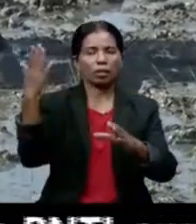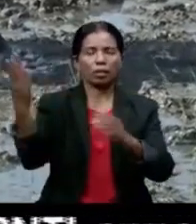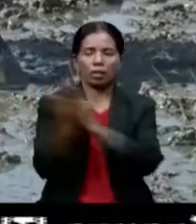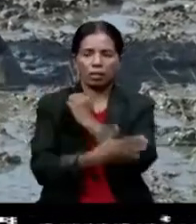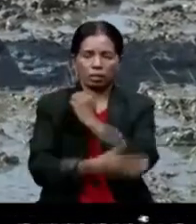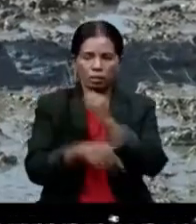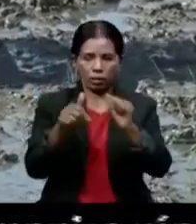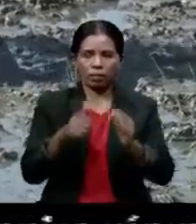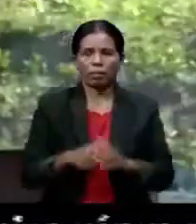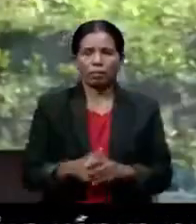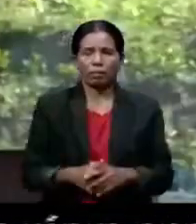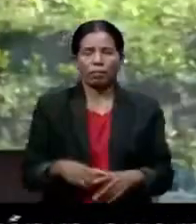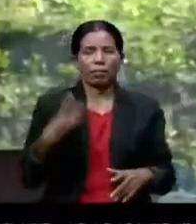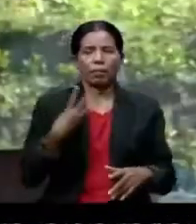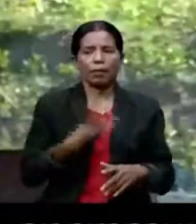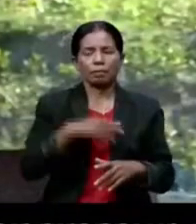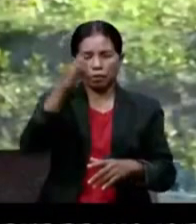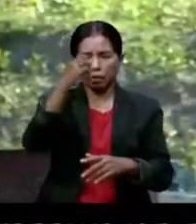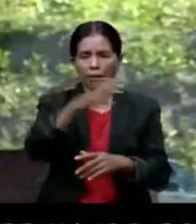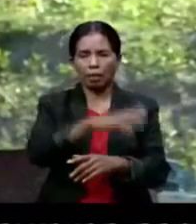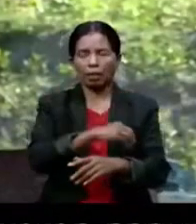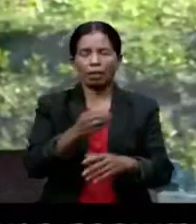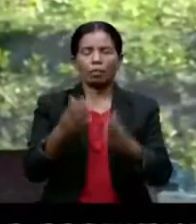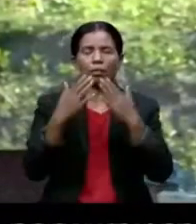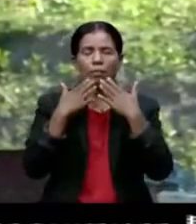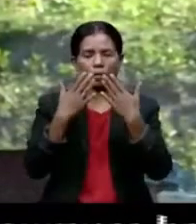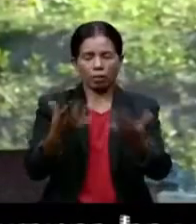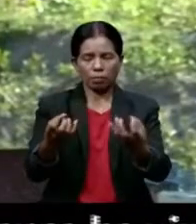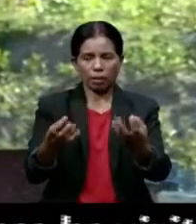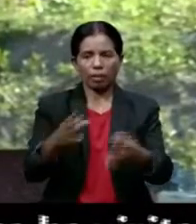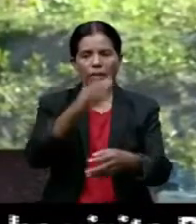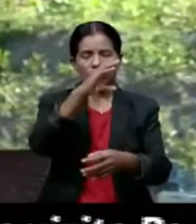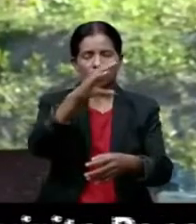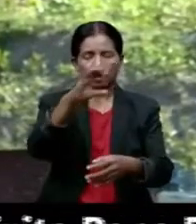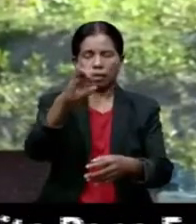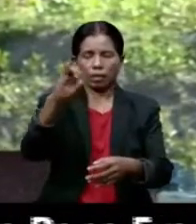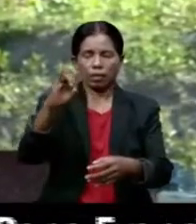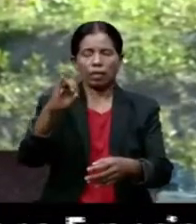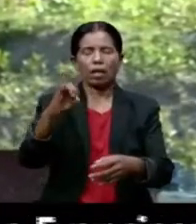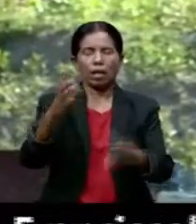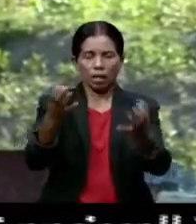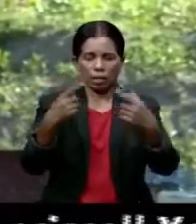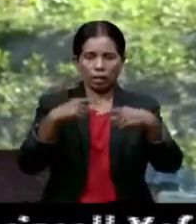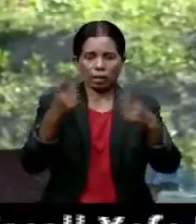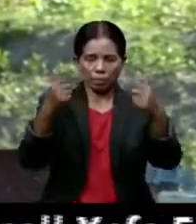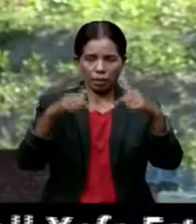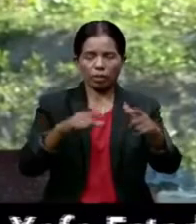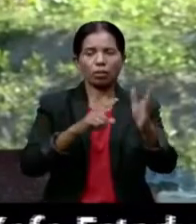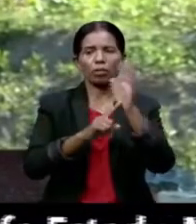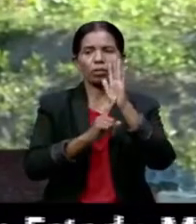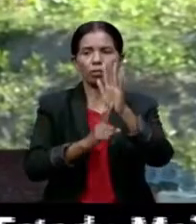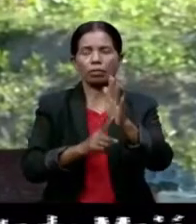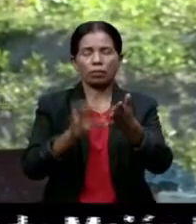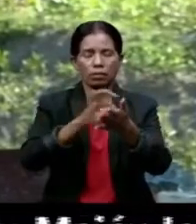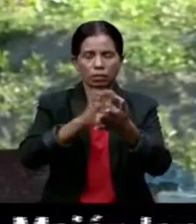relaran. Ami graças a Deus, sisi hakarak mai, para depois ata tudo resultado. Hau halo contagem,